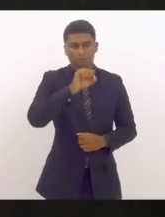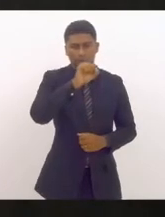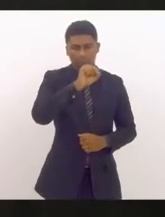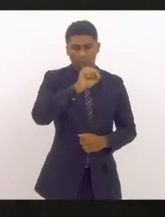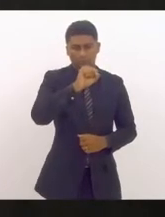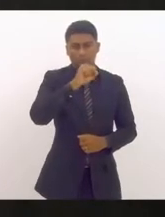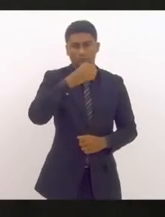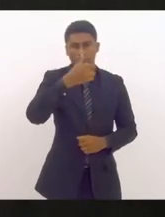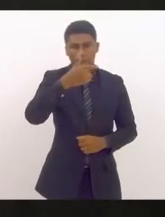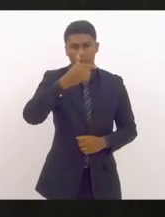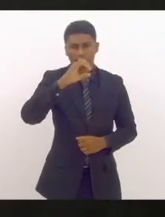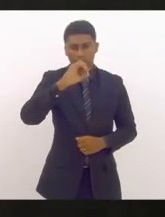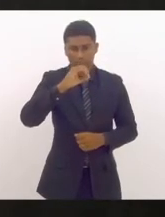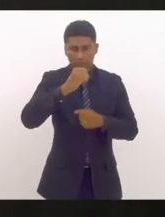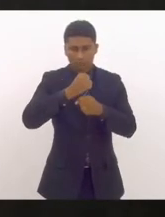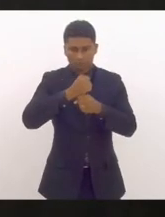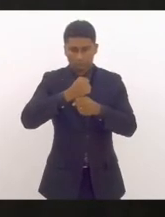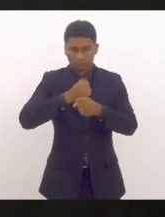820 de 2011,